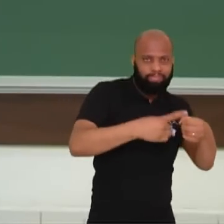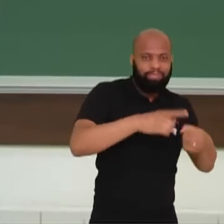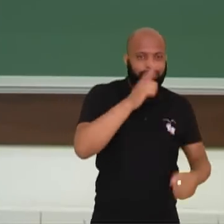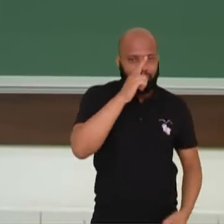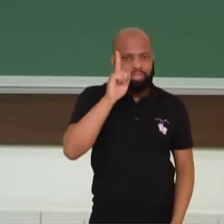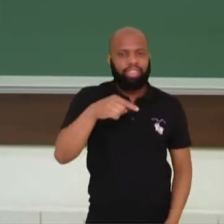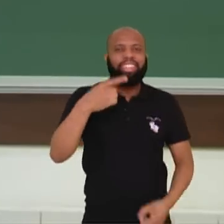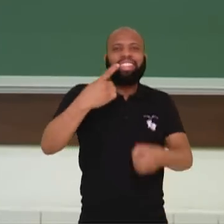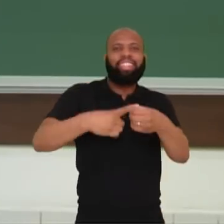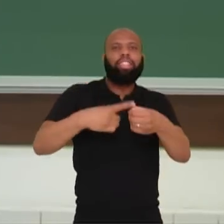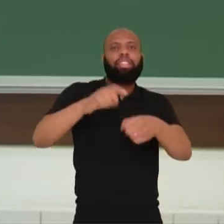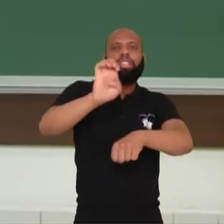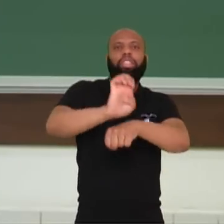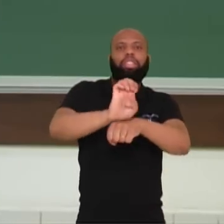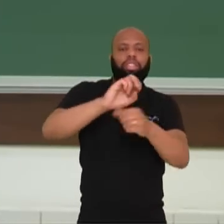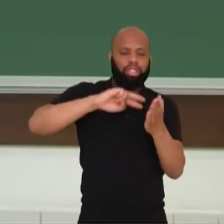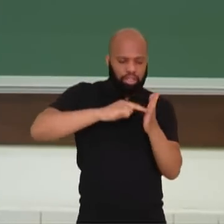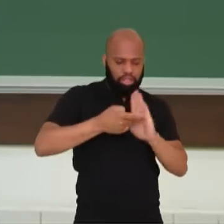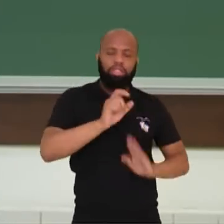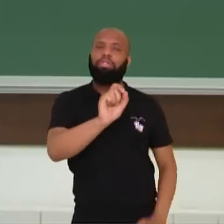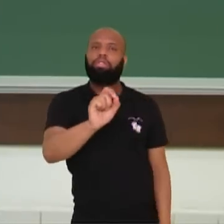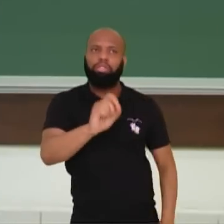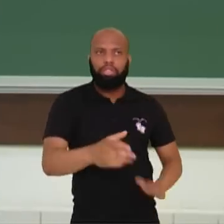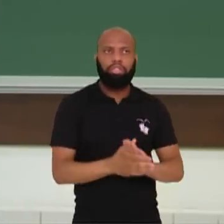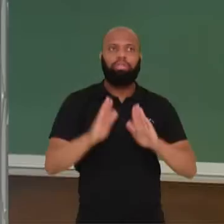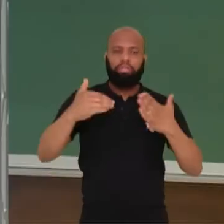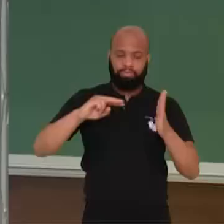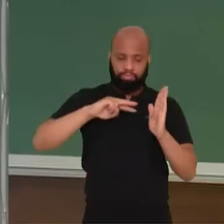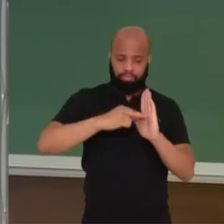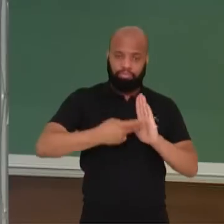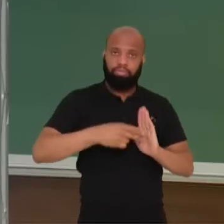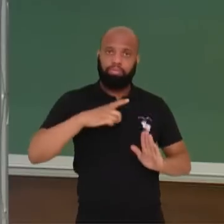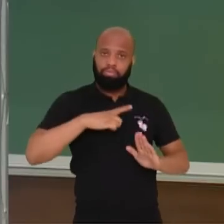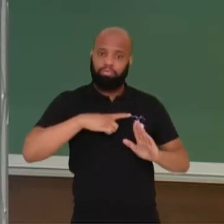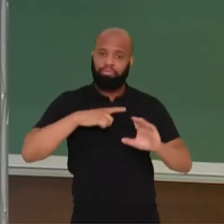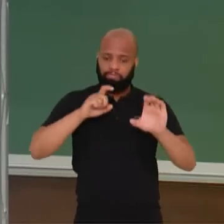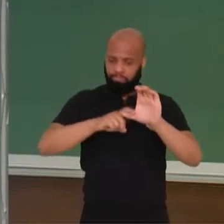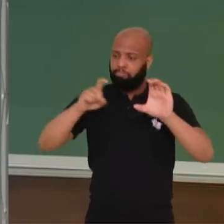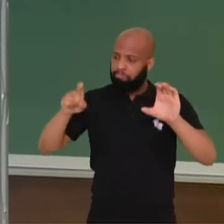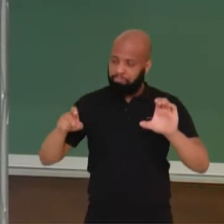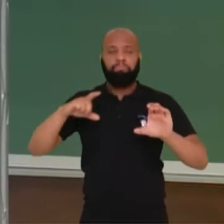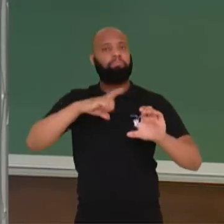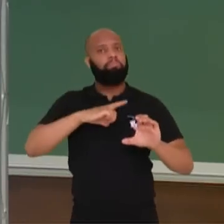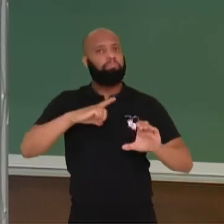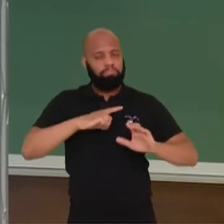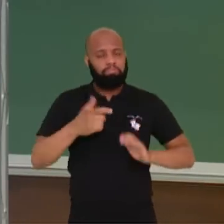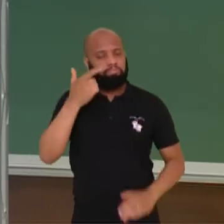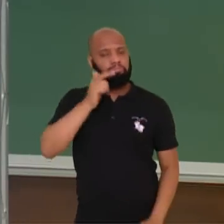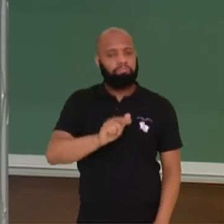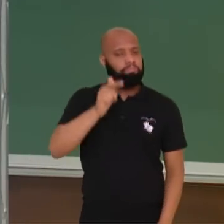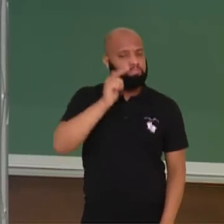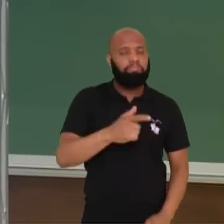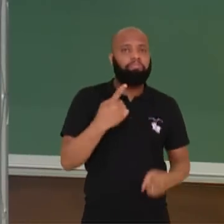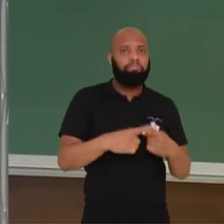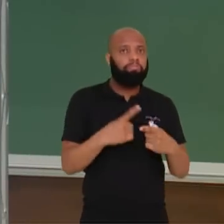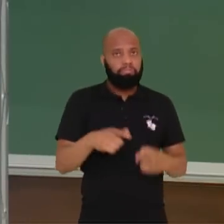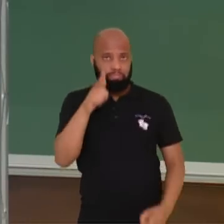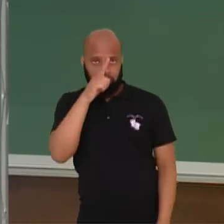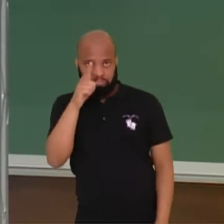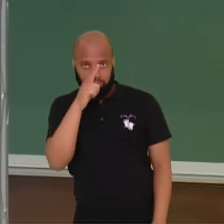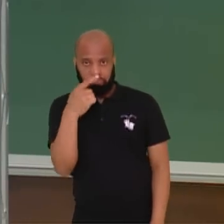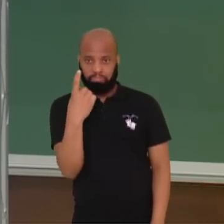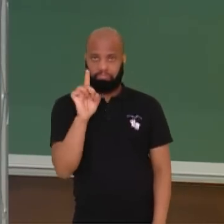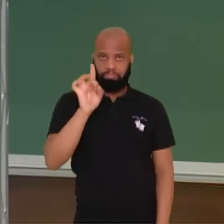O que isso significa? Significa que elas eram bastante independentes umas das outras, que a Grécia não forma